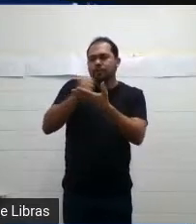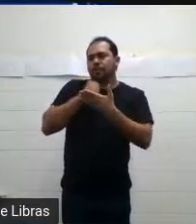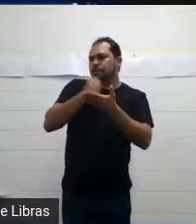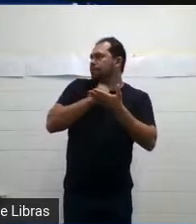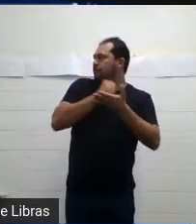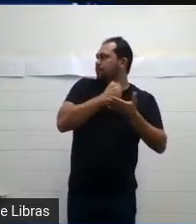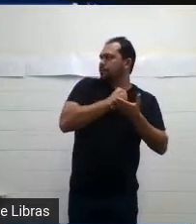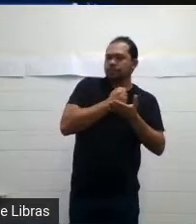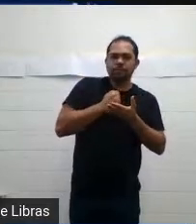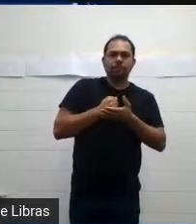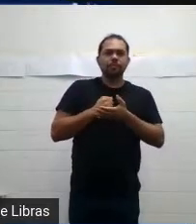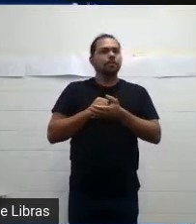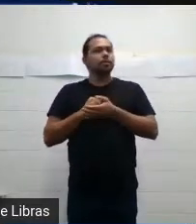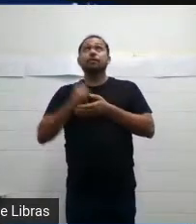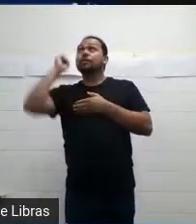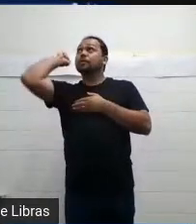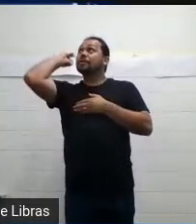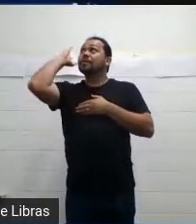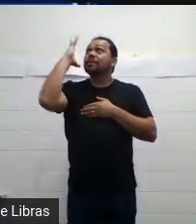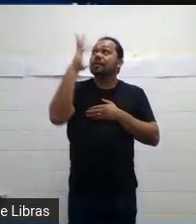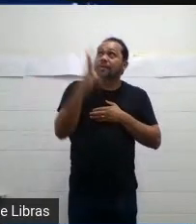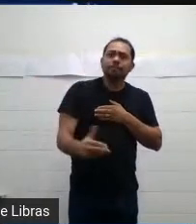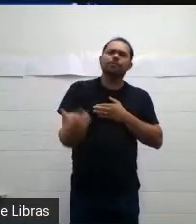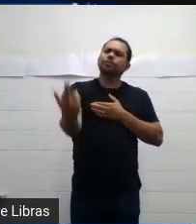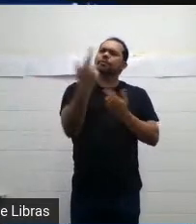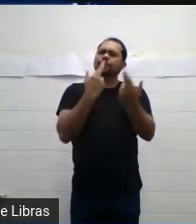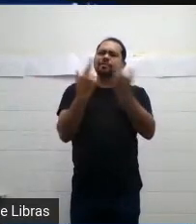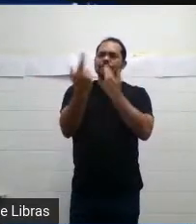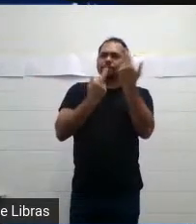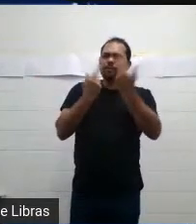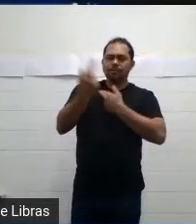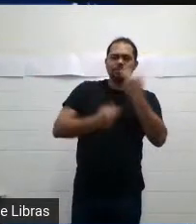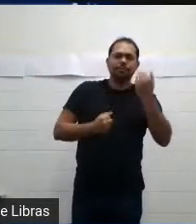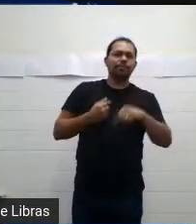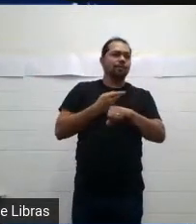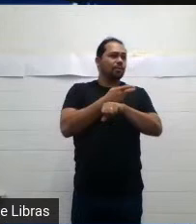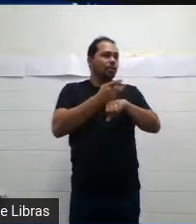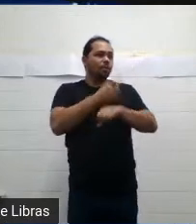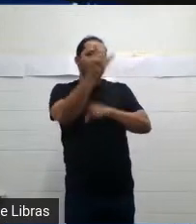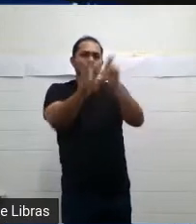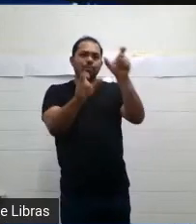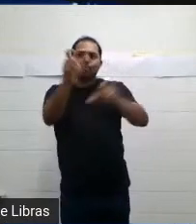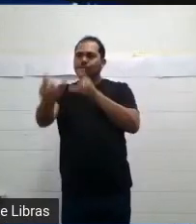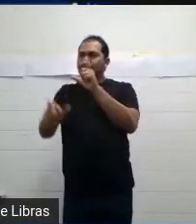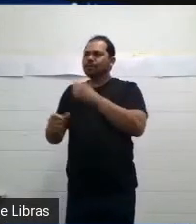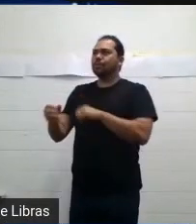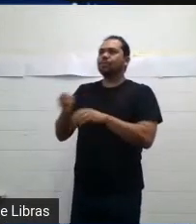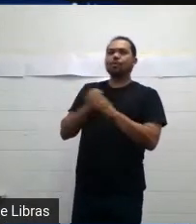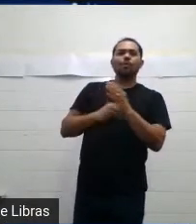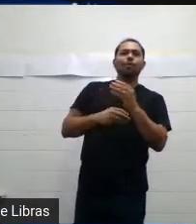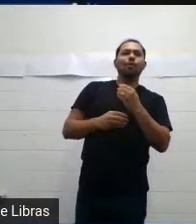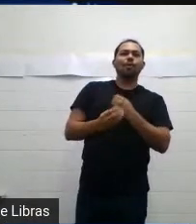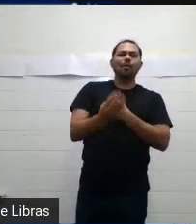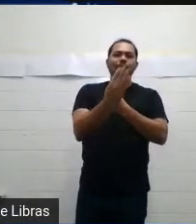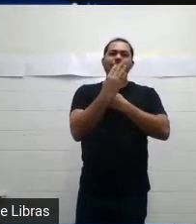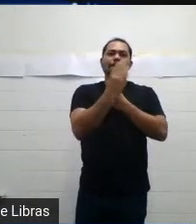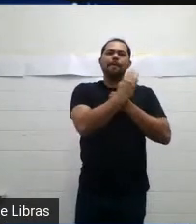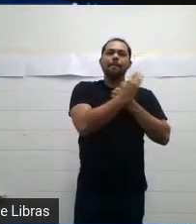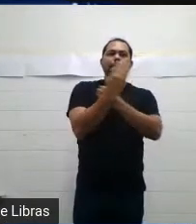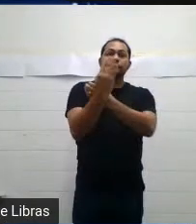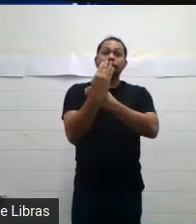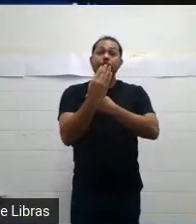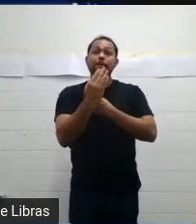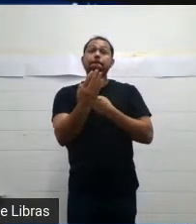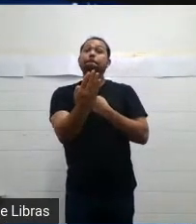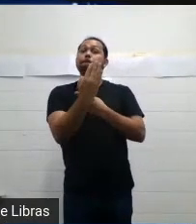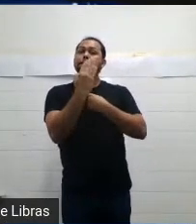na madrugada, mas estava lá respondendo, indo atrás de pessoas, de financiamento. Então, graças a isso tudo, foi